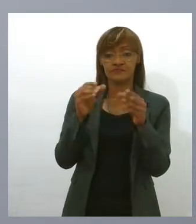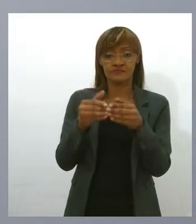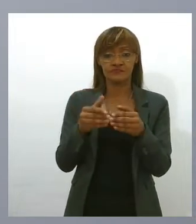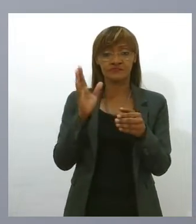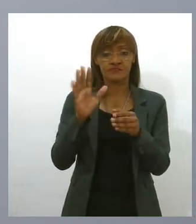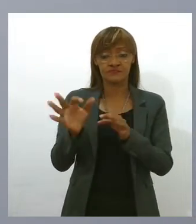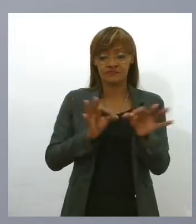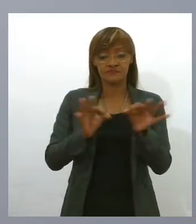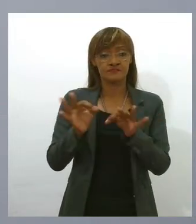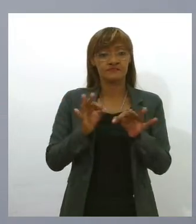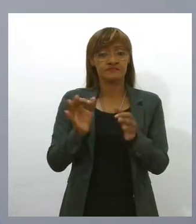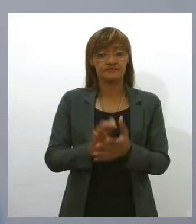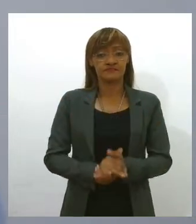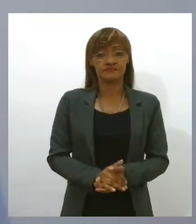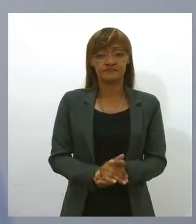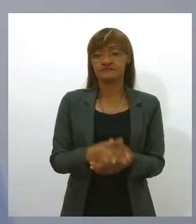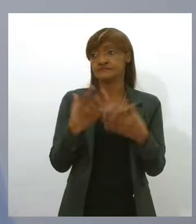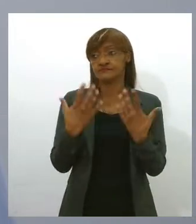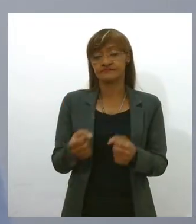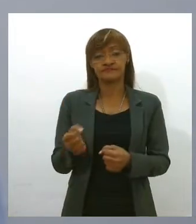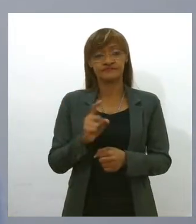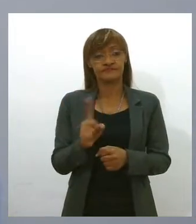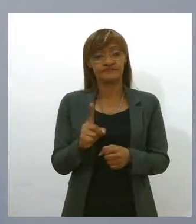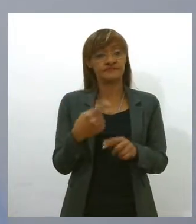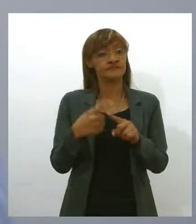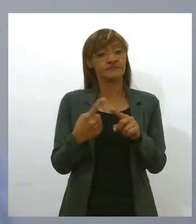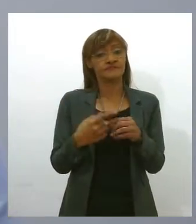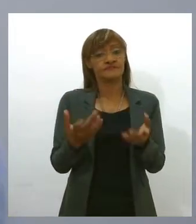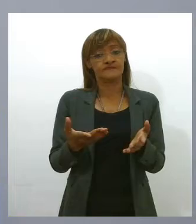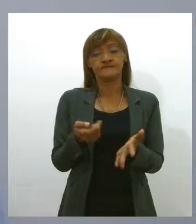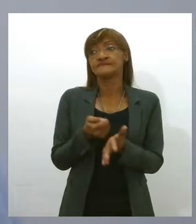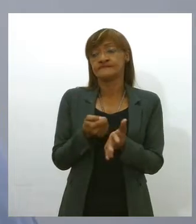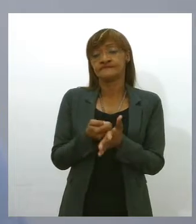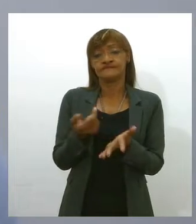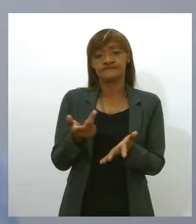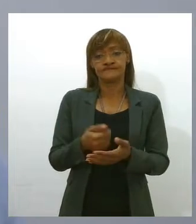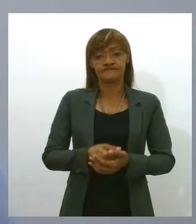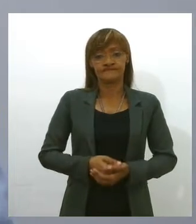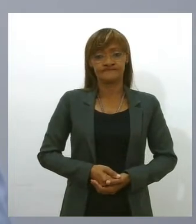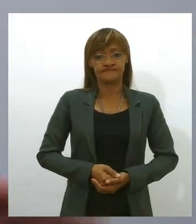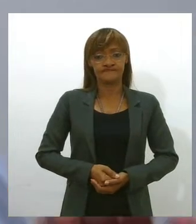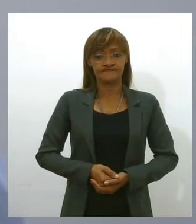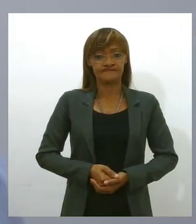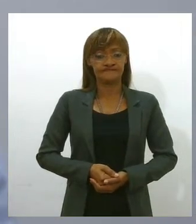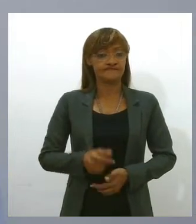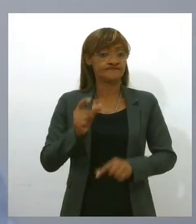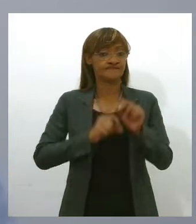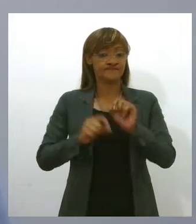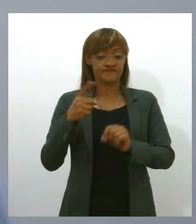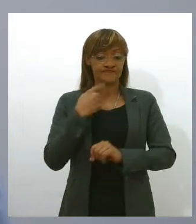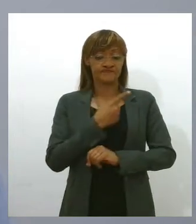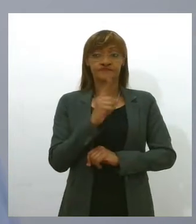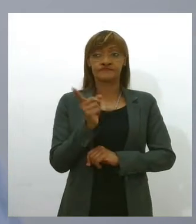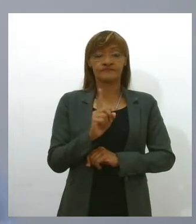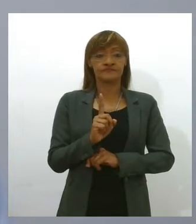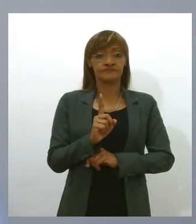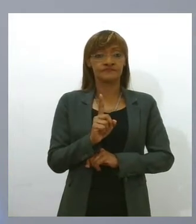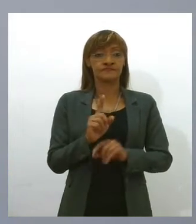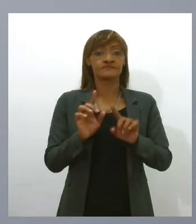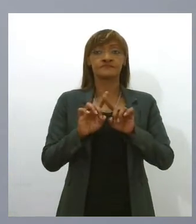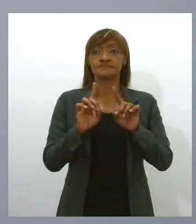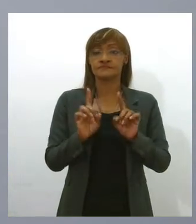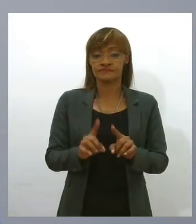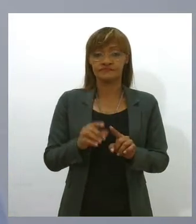recusa dessa dessa postagem aqui e infelizmente é uma obrigatoriedade né não é uma imposição Nossa internamente né É Bom Conselho Nacional de